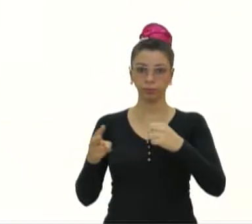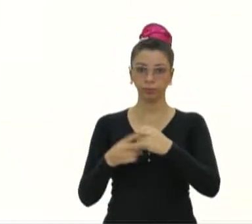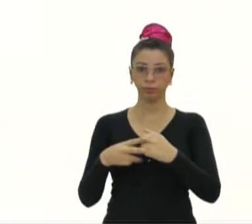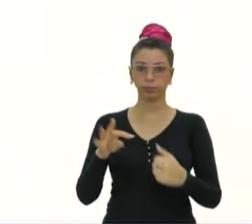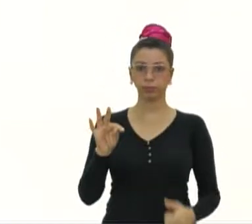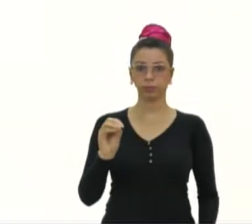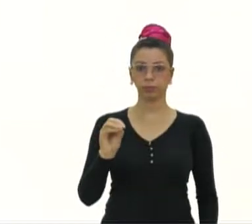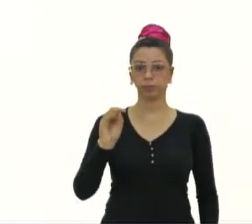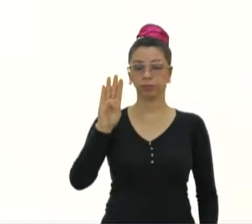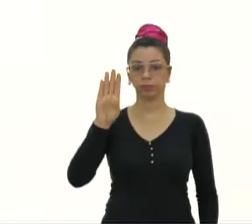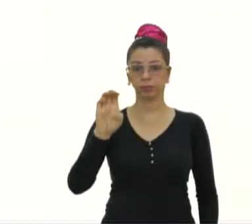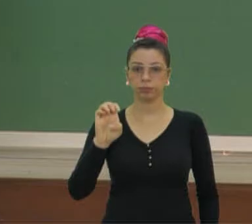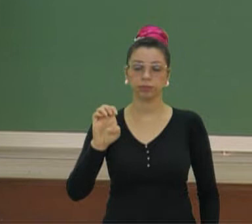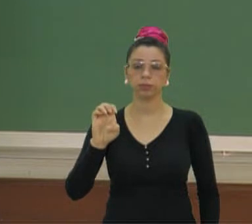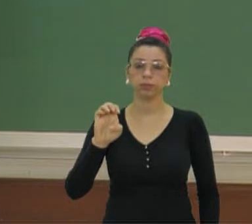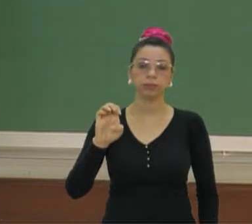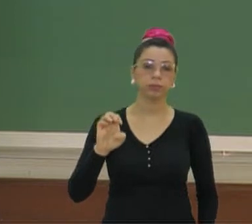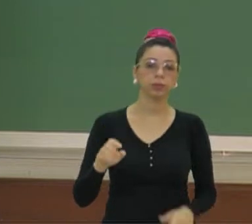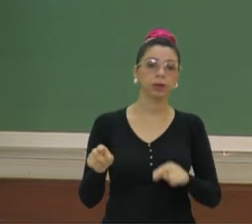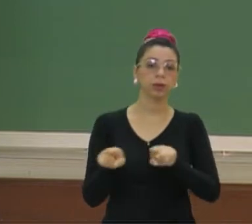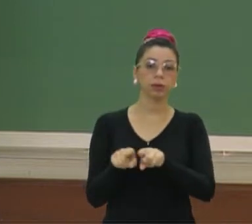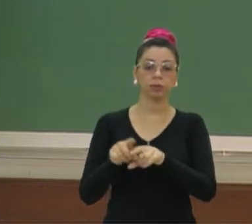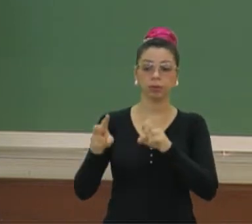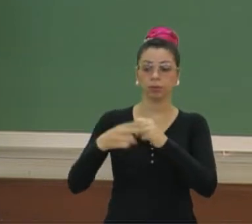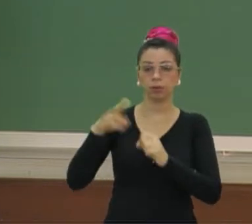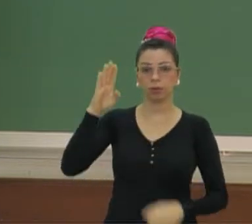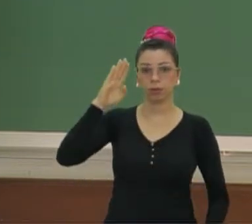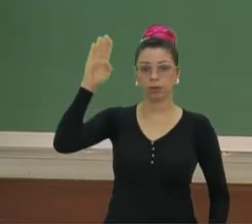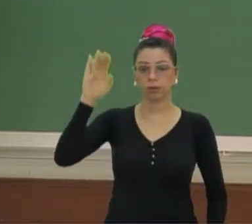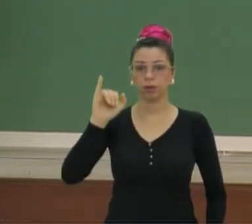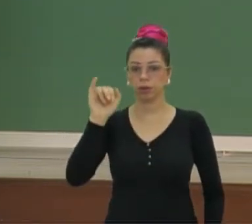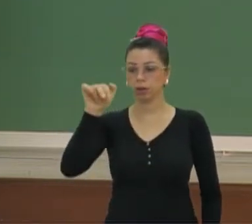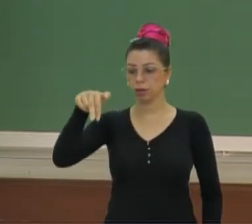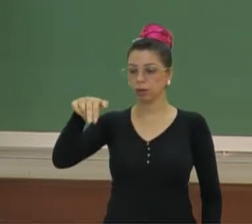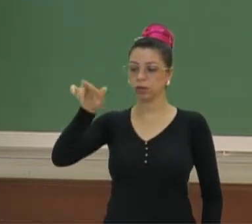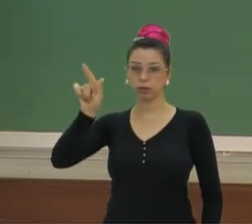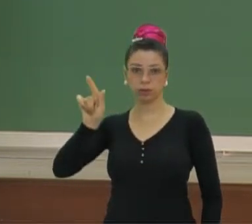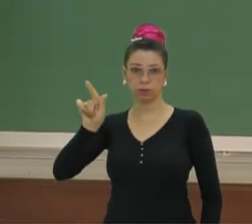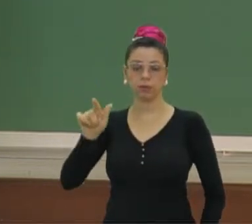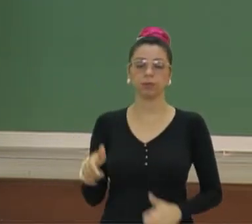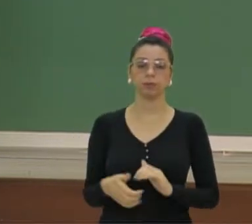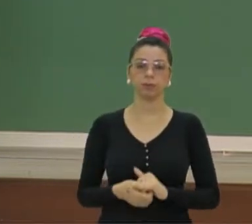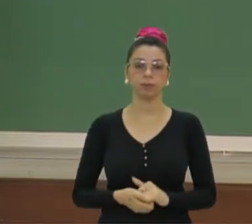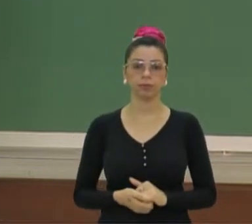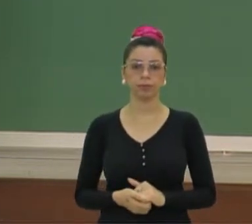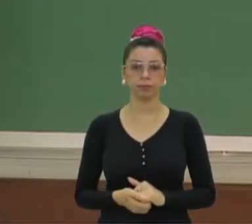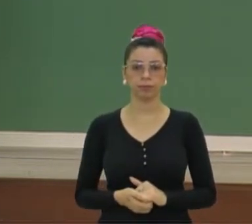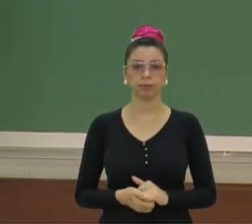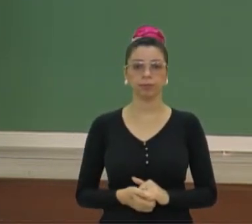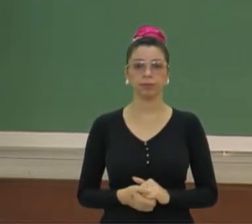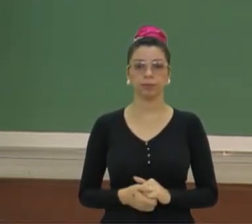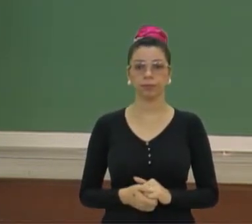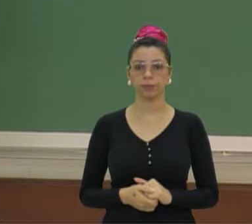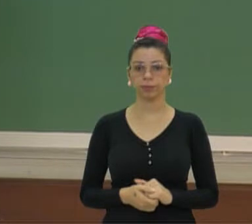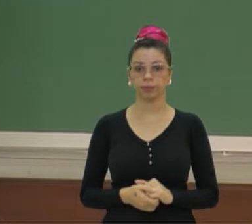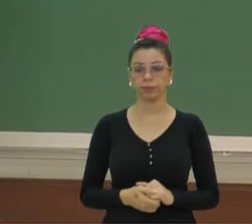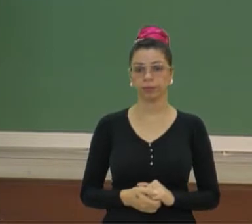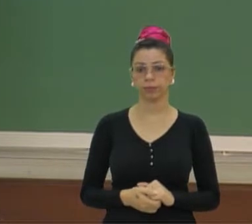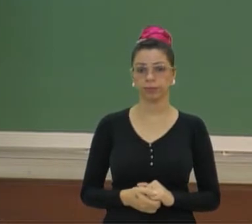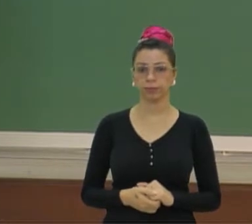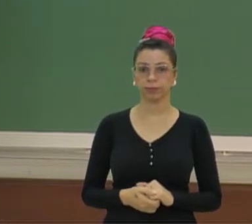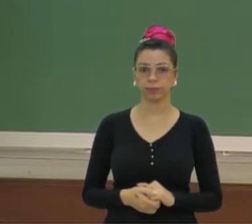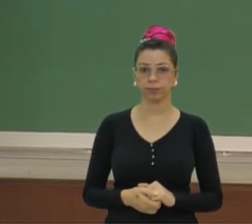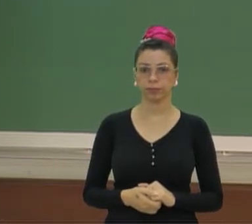be, was or were, e o verbo principal com ing. The Snowgoons were building an army according to